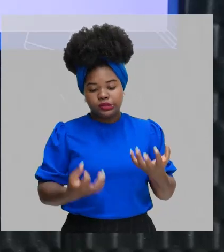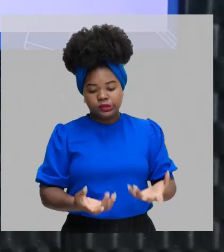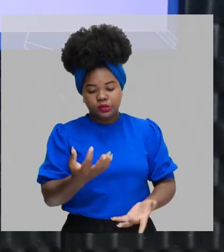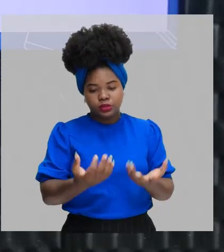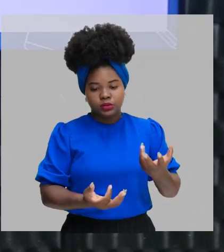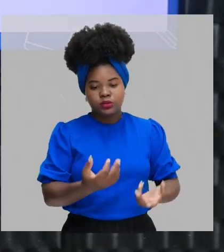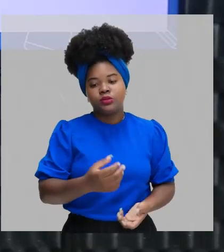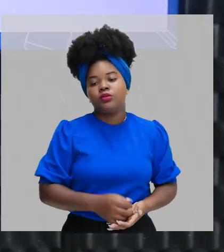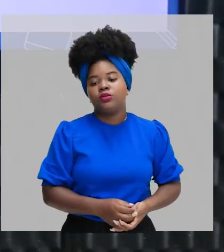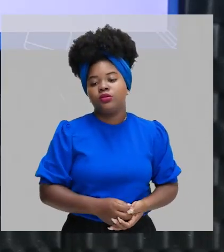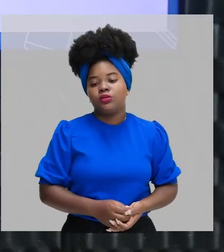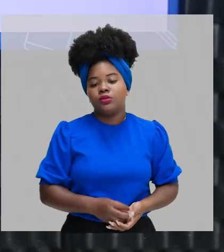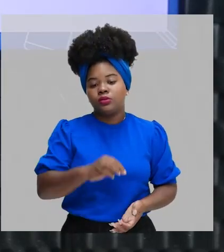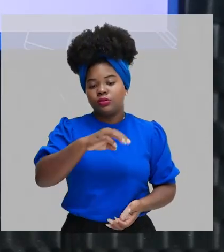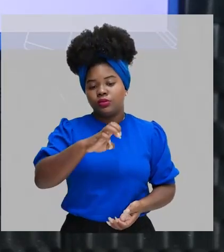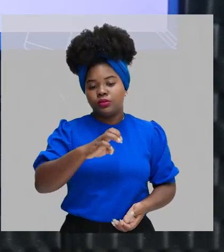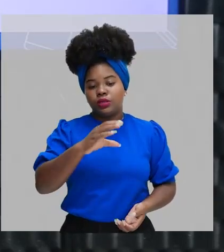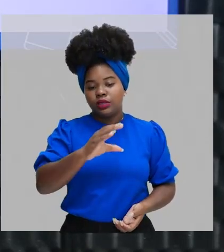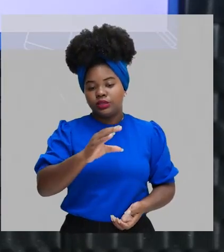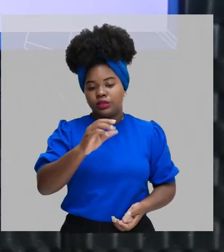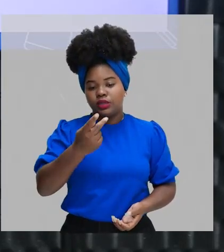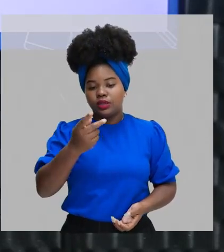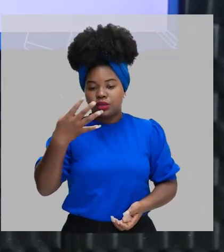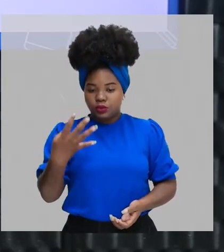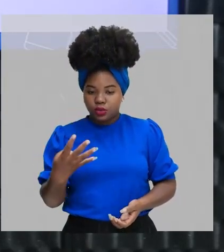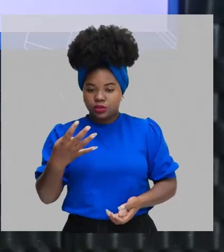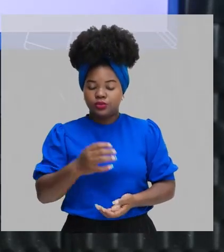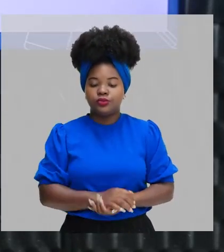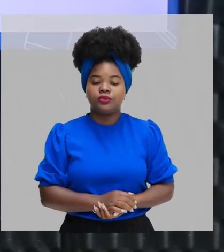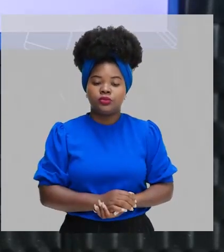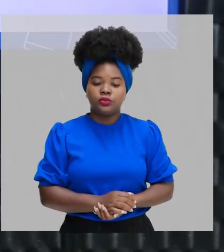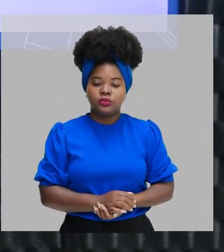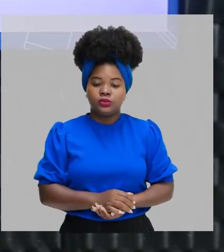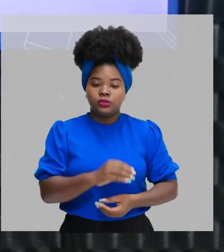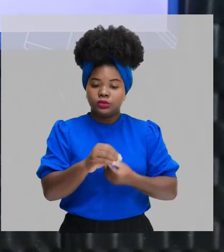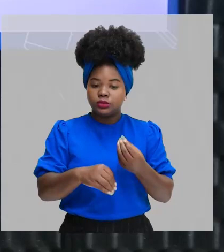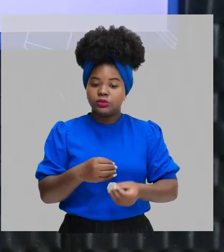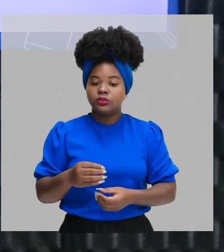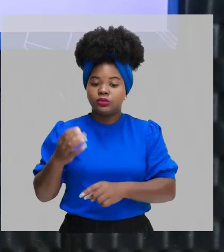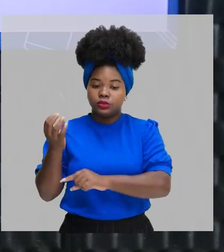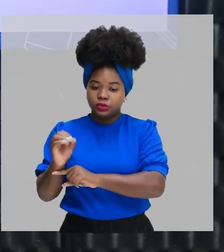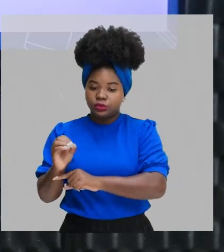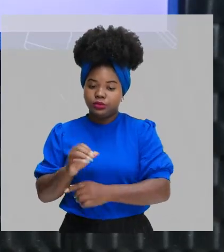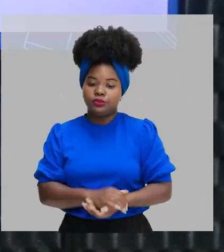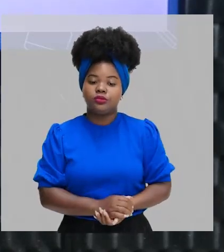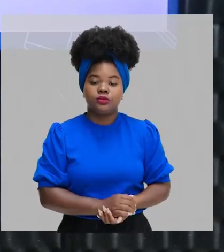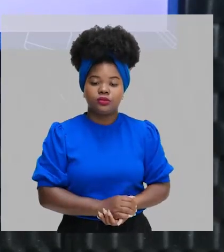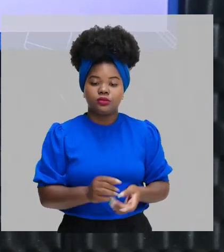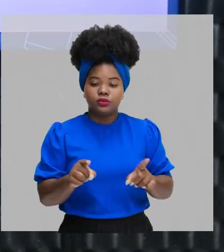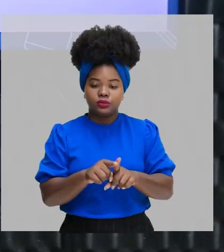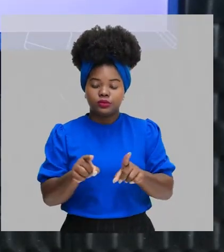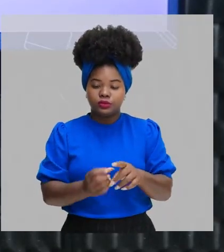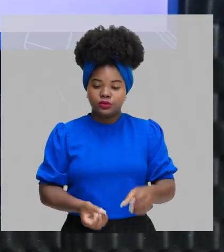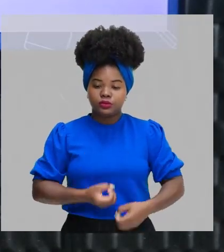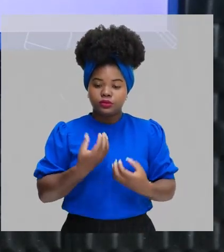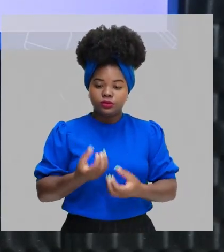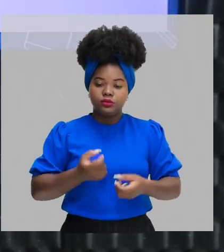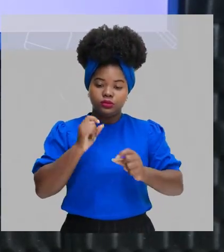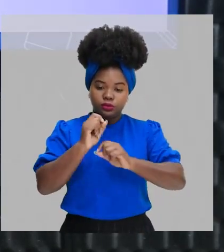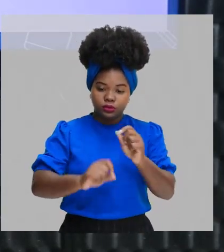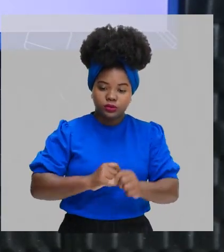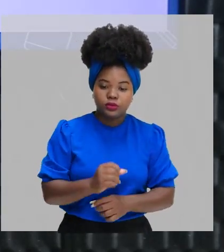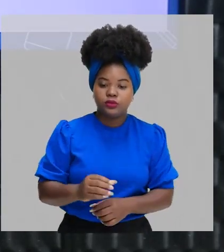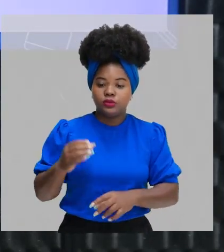gás metano. Então, eu vou ter o metano, CH4, ele vai reagir com o gás oxigênio. E vai produzir, olha só, o